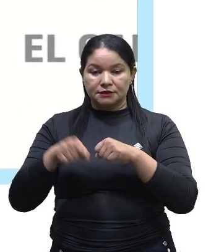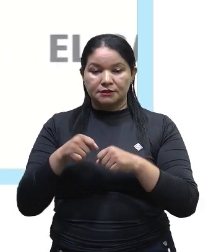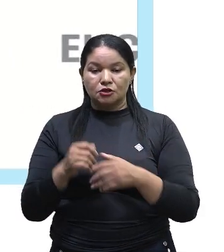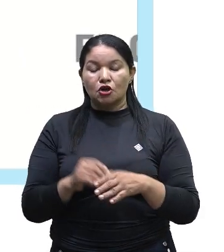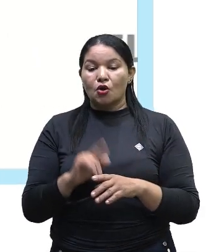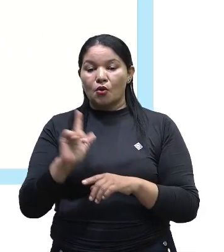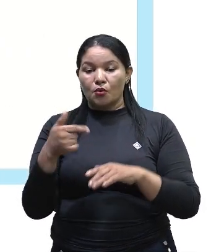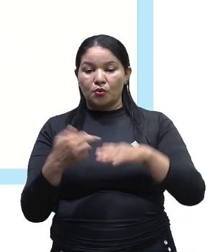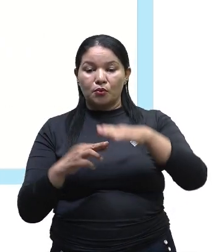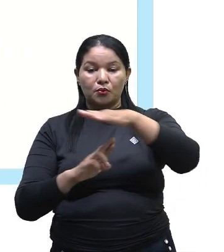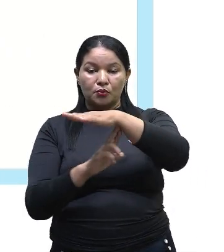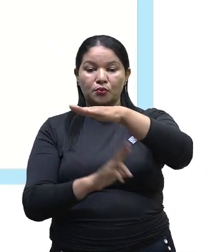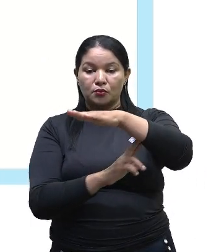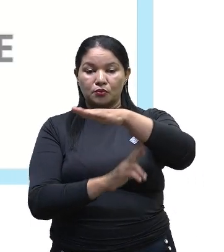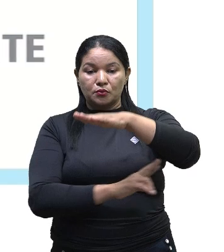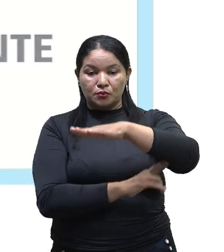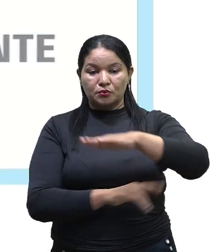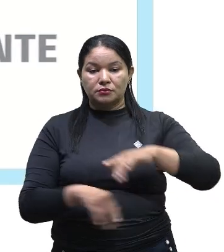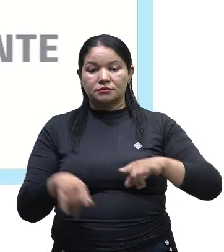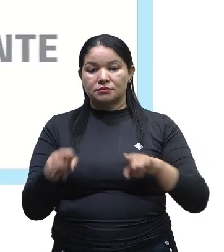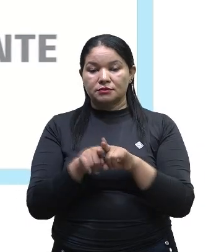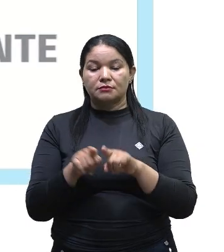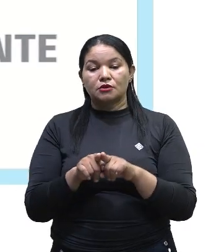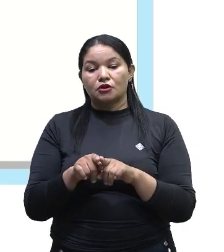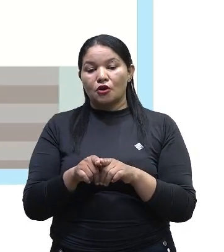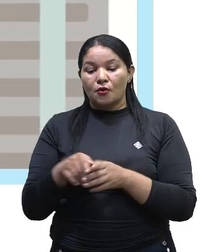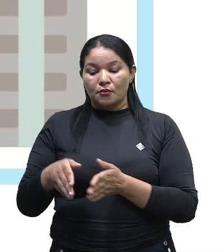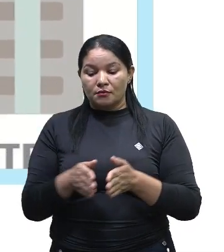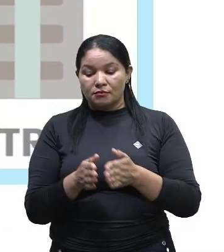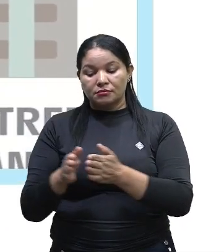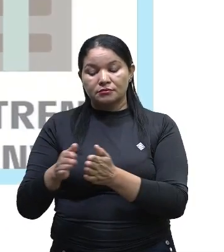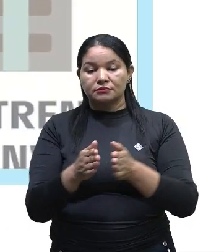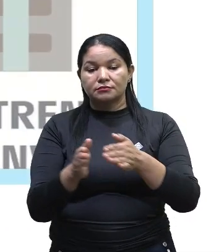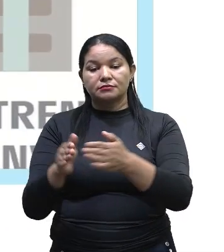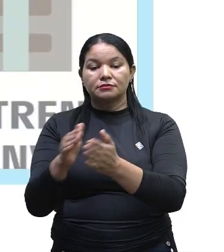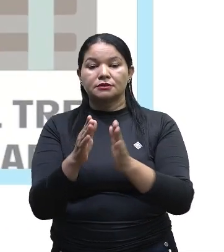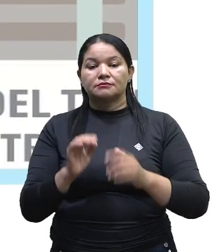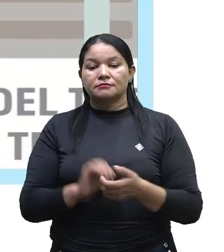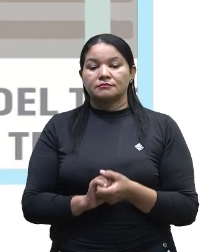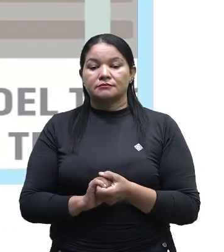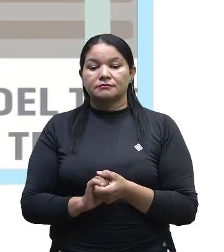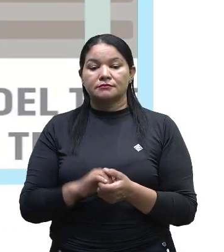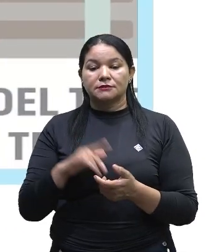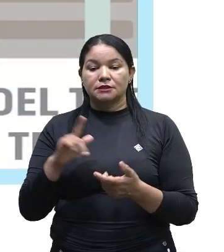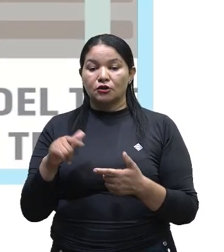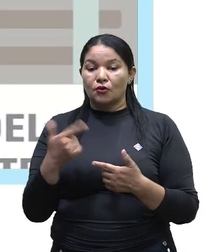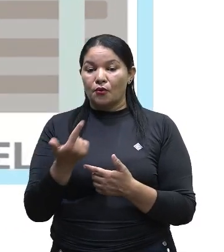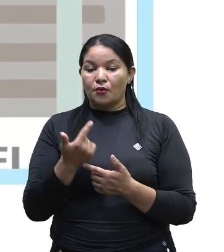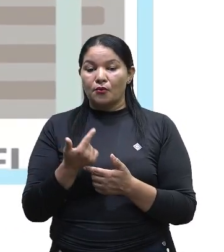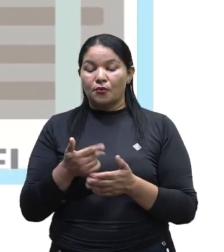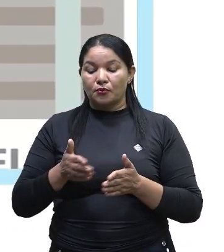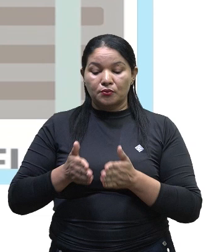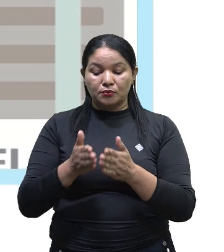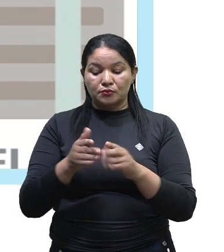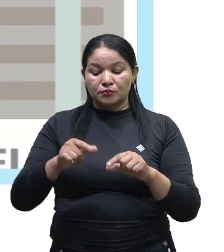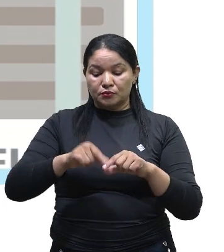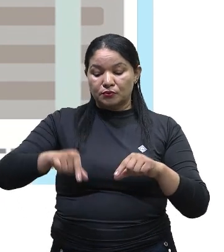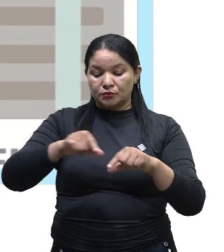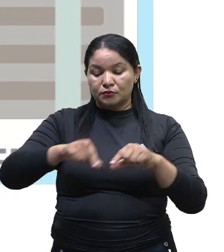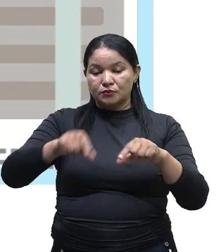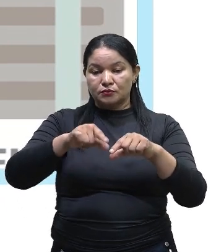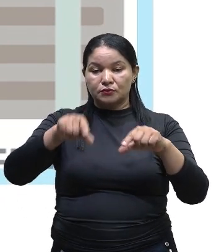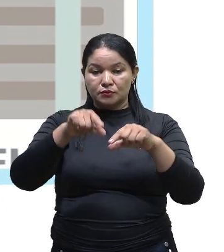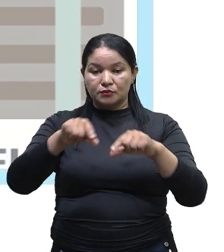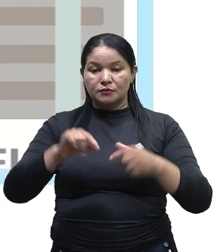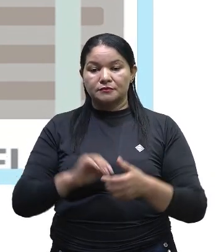El puente, temos el camino, temos el paso a nivel, né? Então é aquele